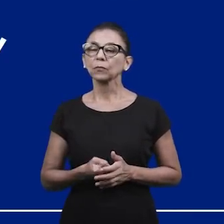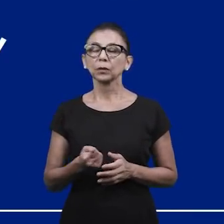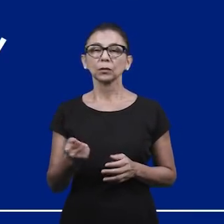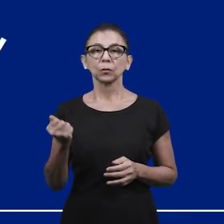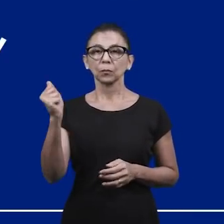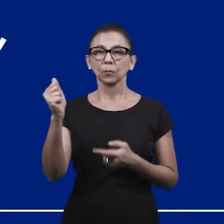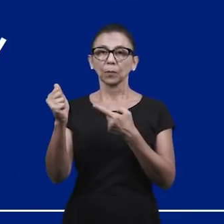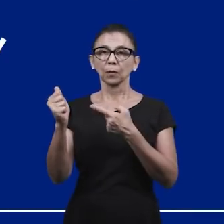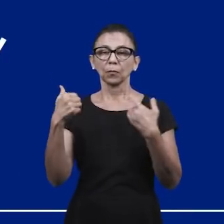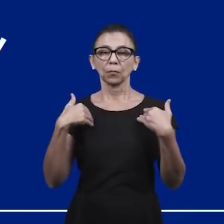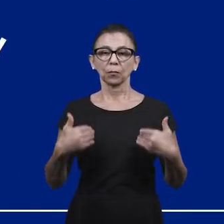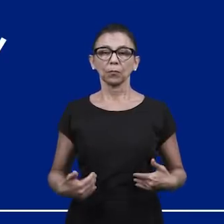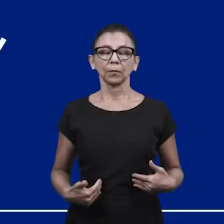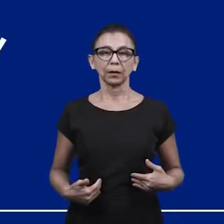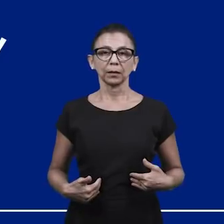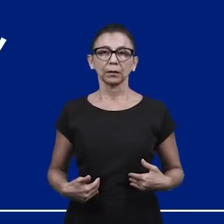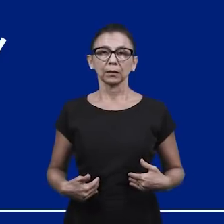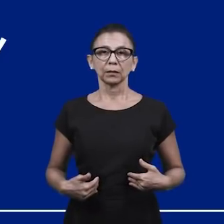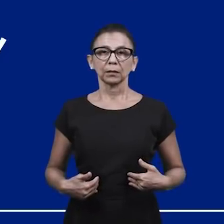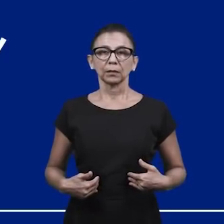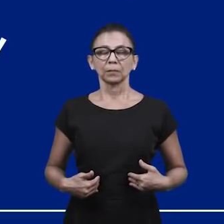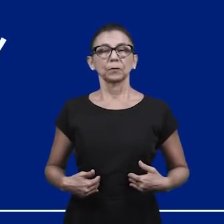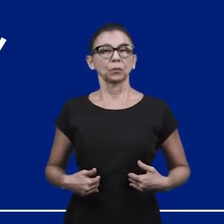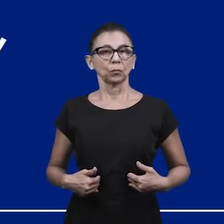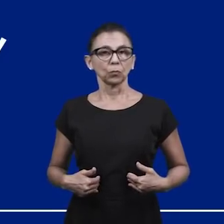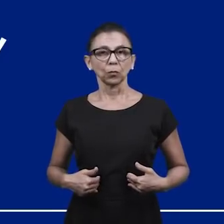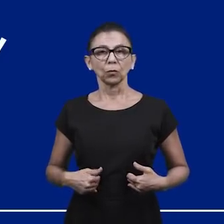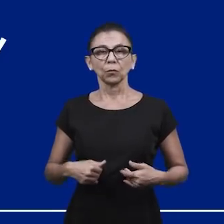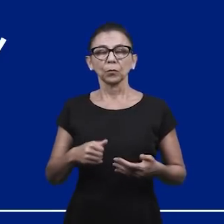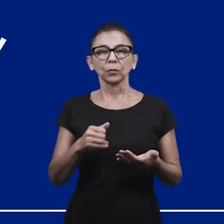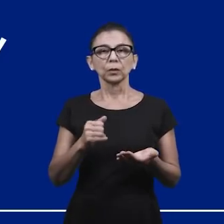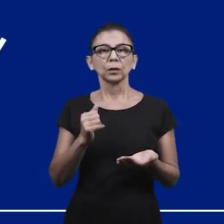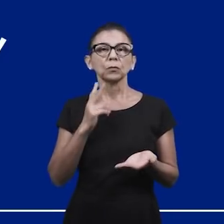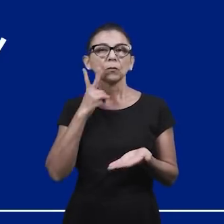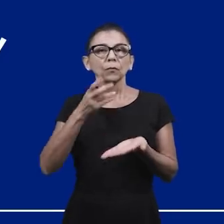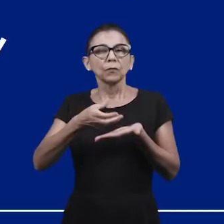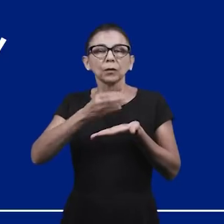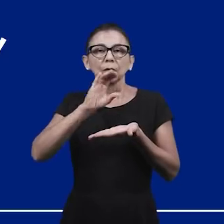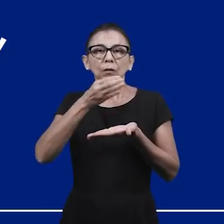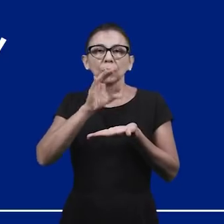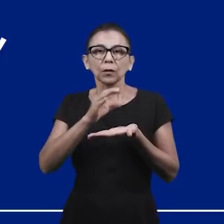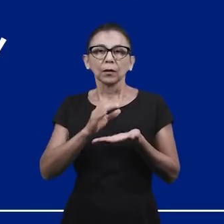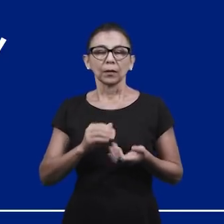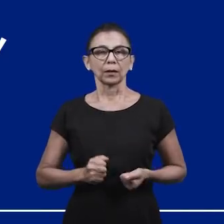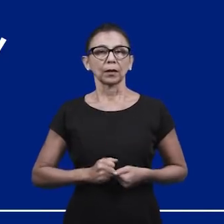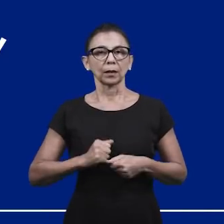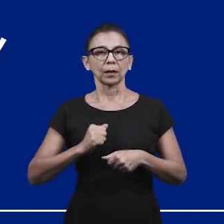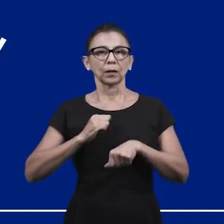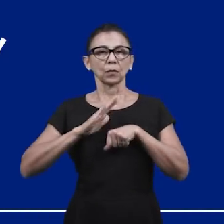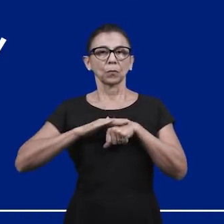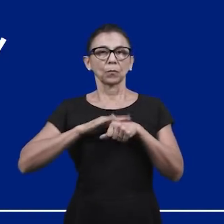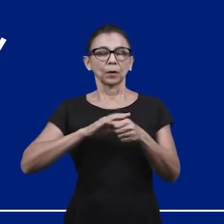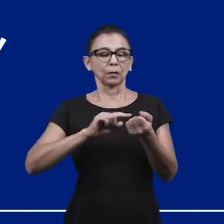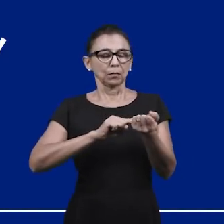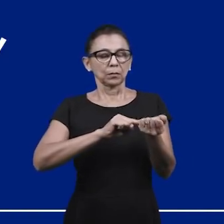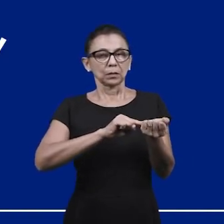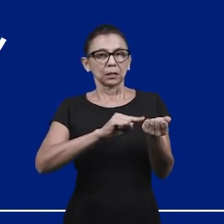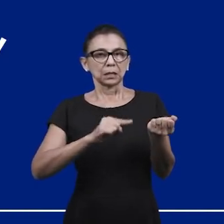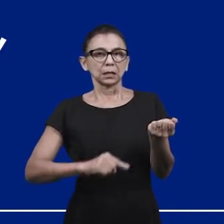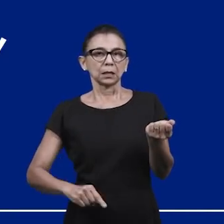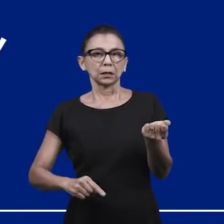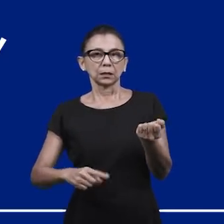do coração do homem também. Que Glória a maravilha. Jesus. Vamos lá, vamos ver uma segunda situação bíblica, que é a situação vivida na